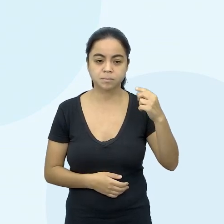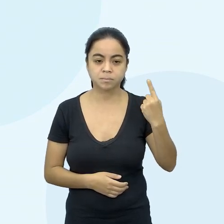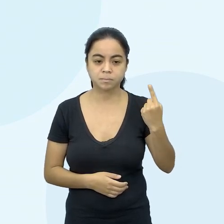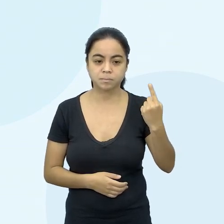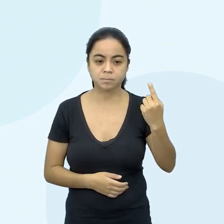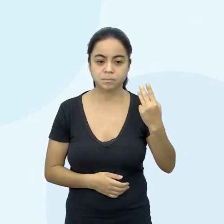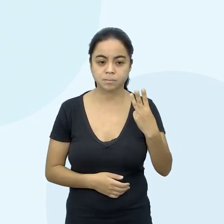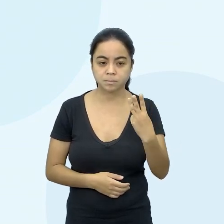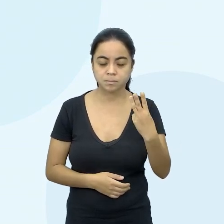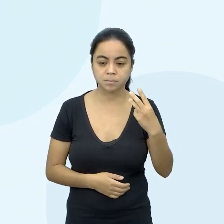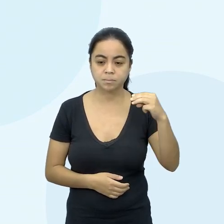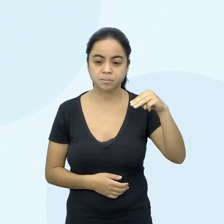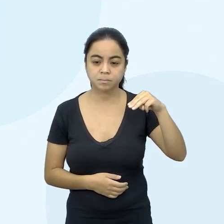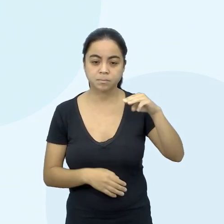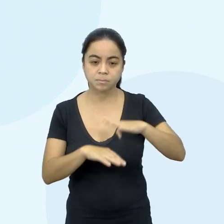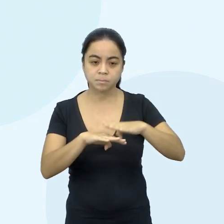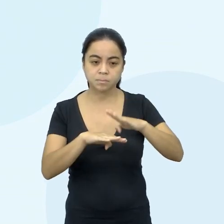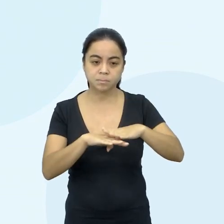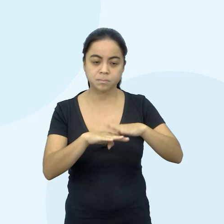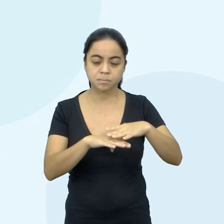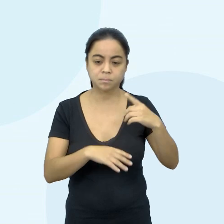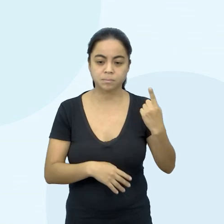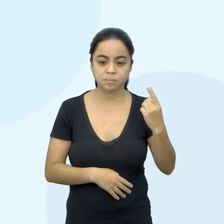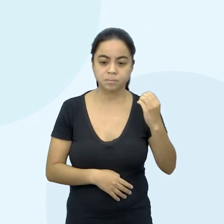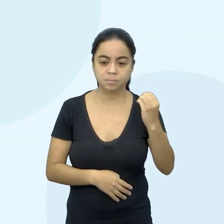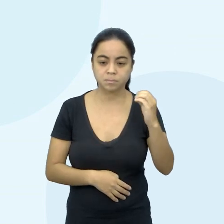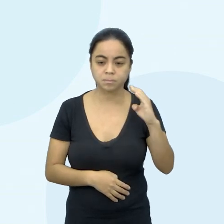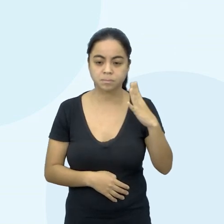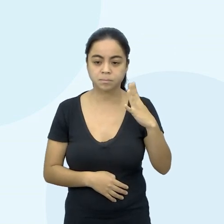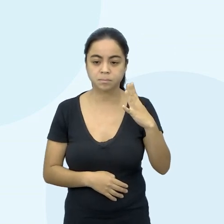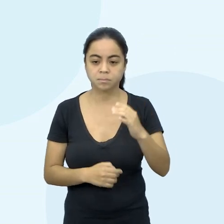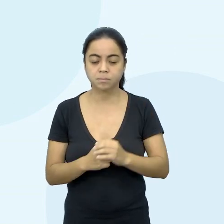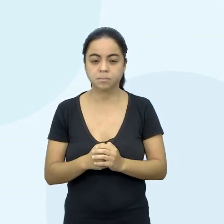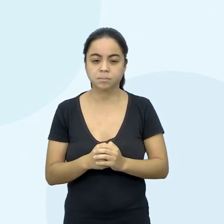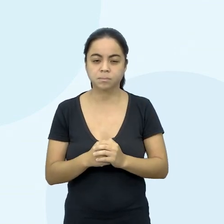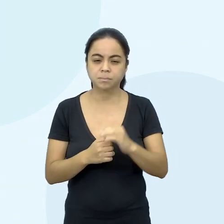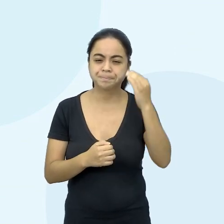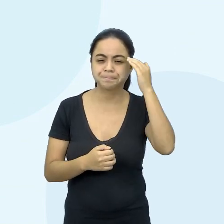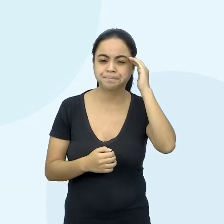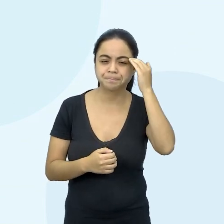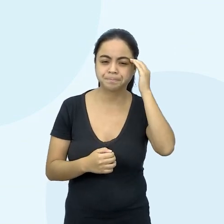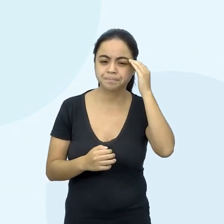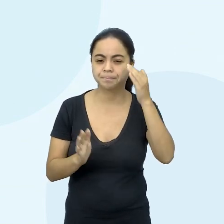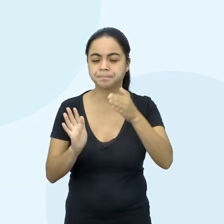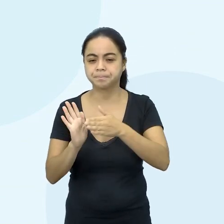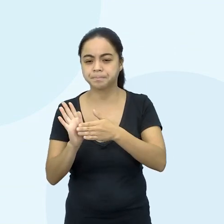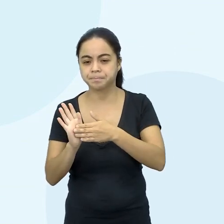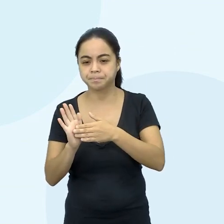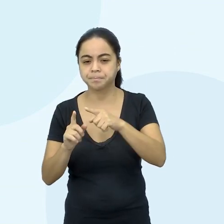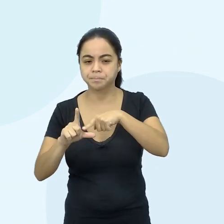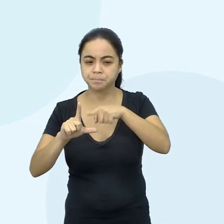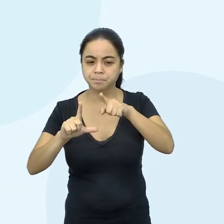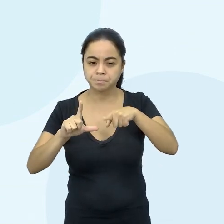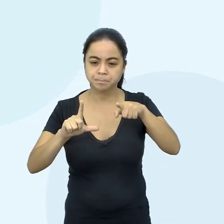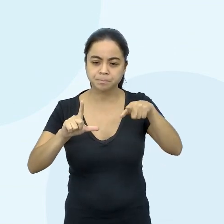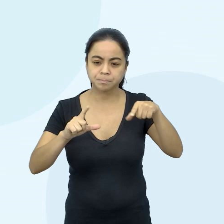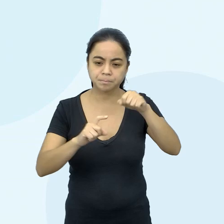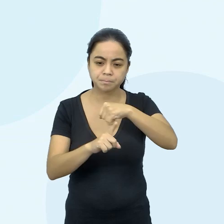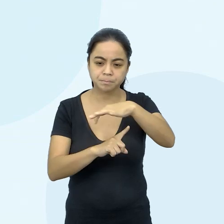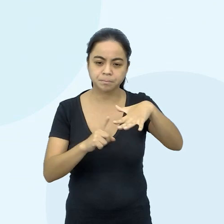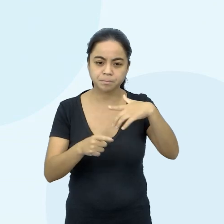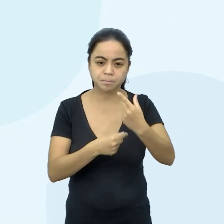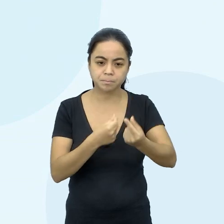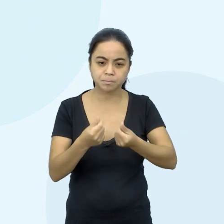terceira, matemática 104. Interpretar taxas e índice de natureza socioeconômica, índice